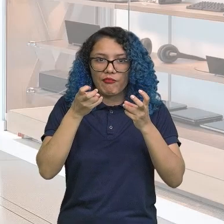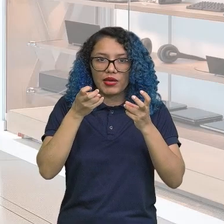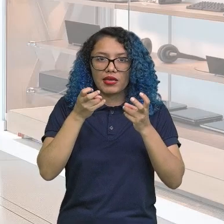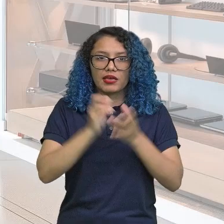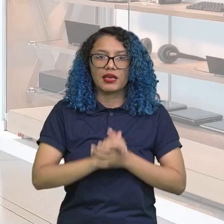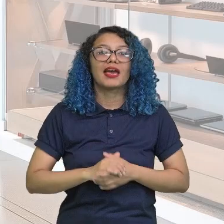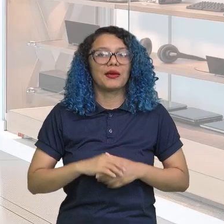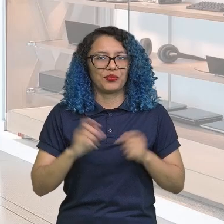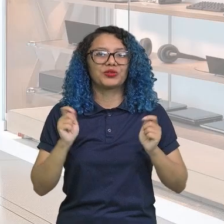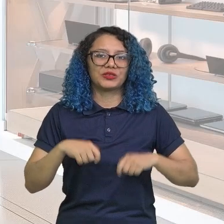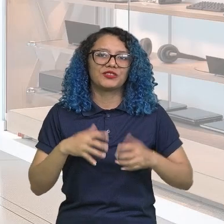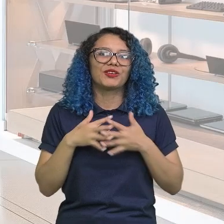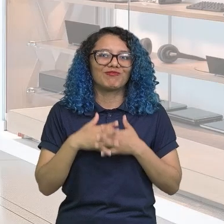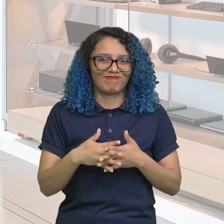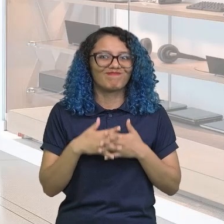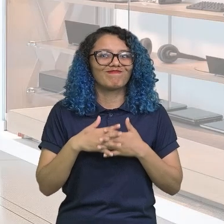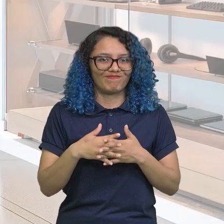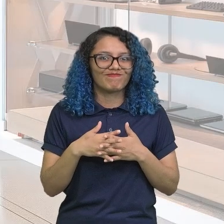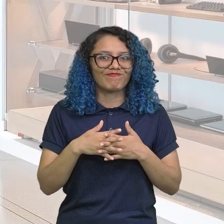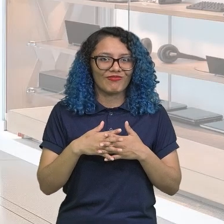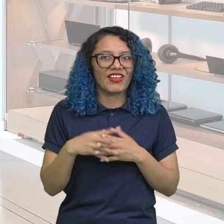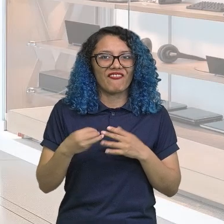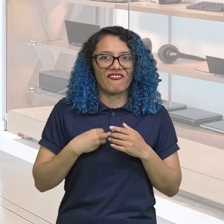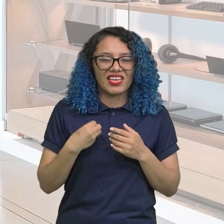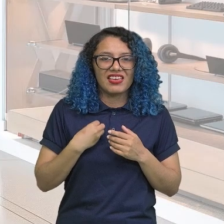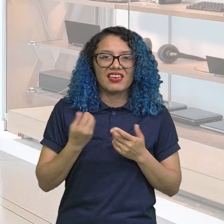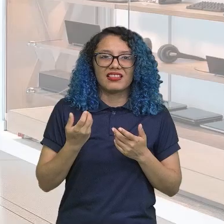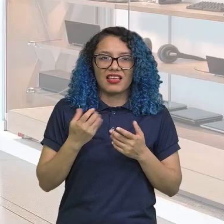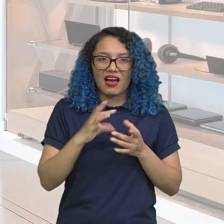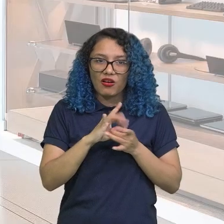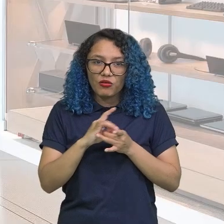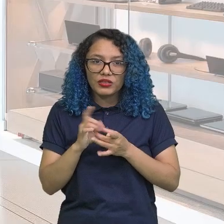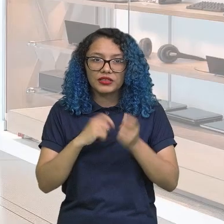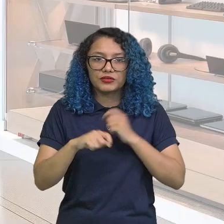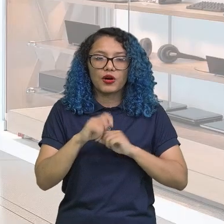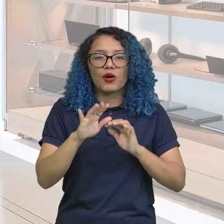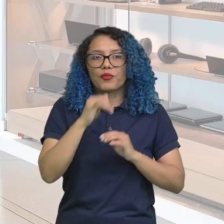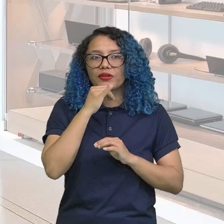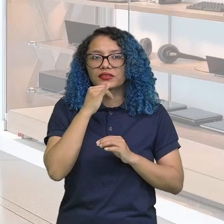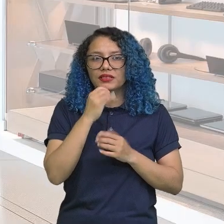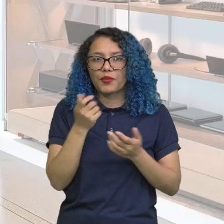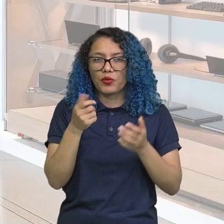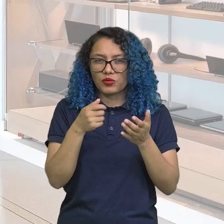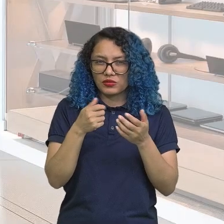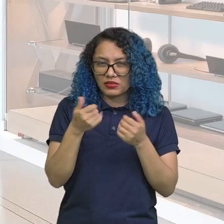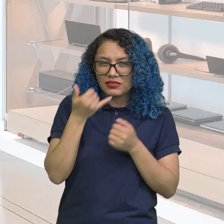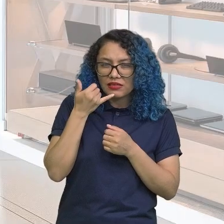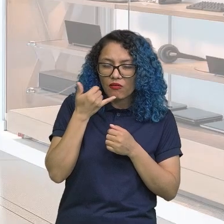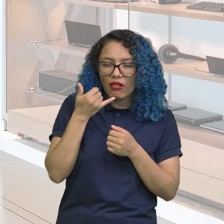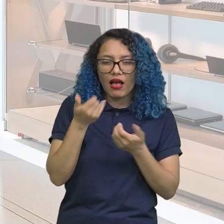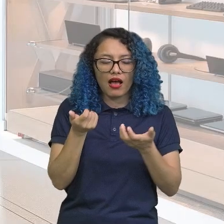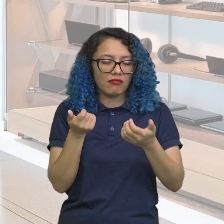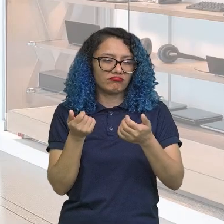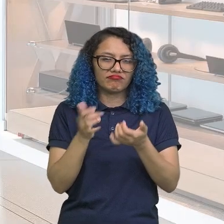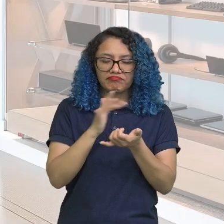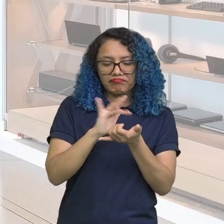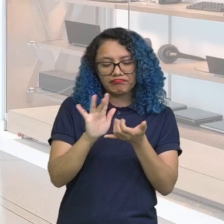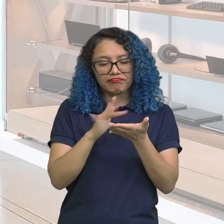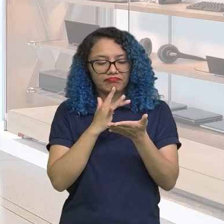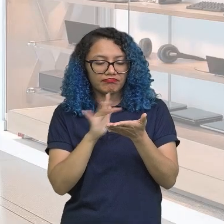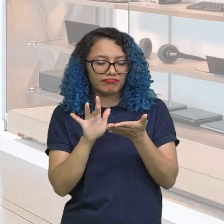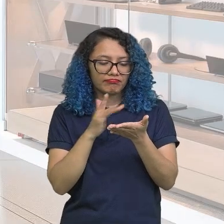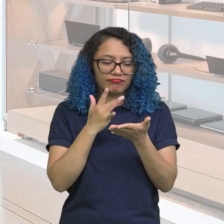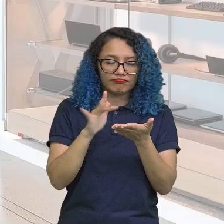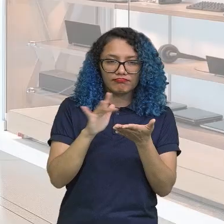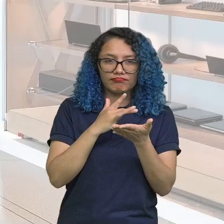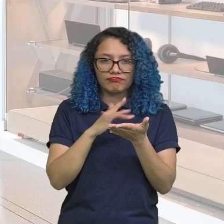nossa situação. Olha aí, de olho na tela. Você entra ali no seu celular, está navegando, sem nada para fazer, né? Aí vem aquele anjinho